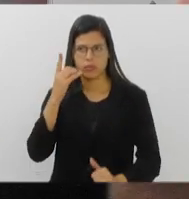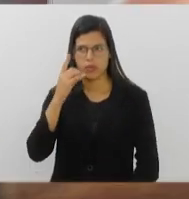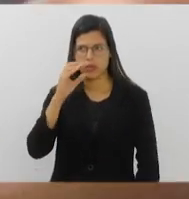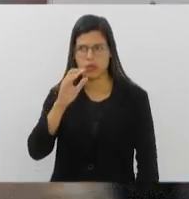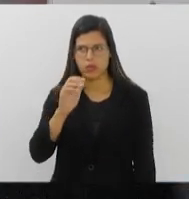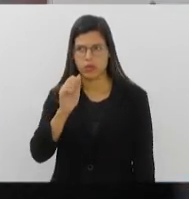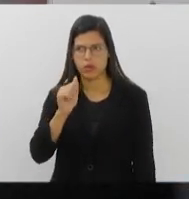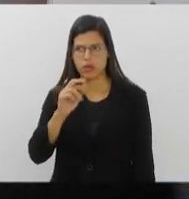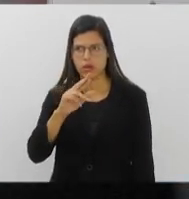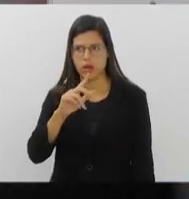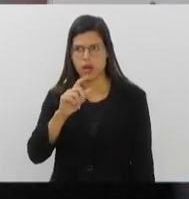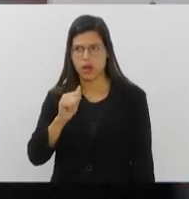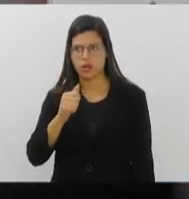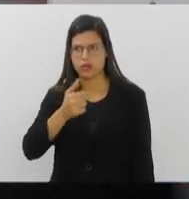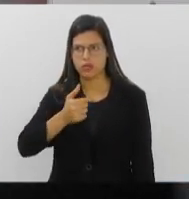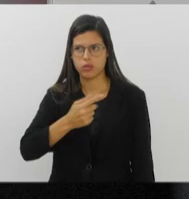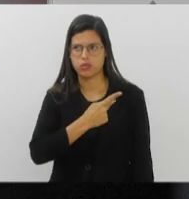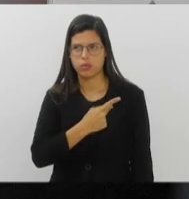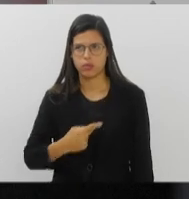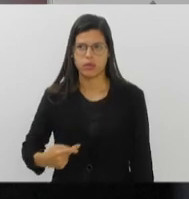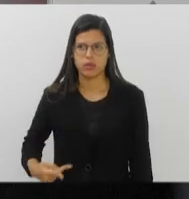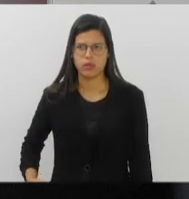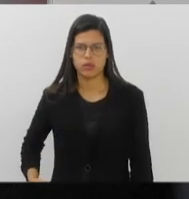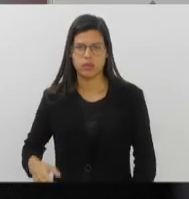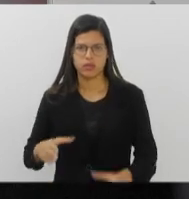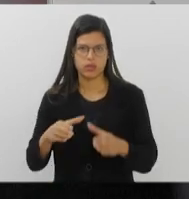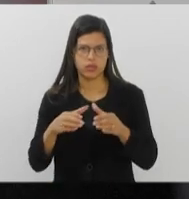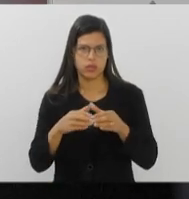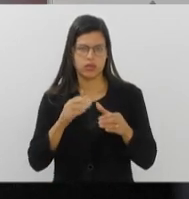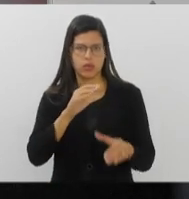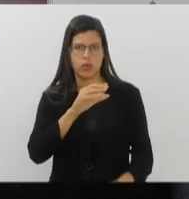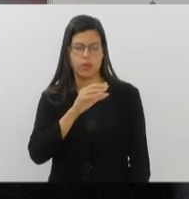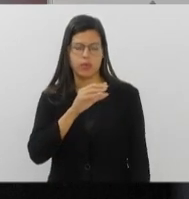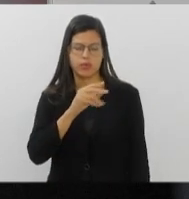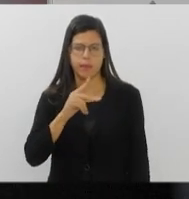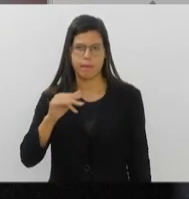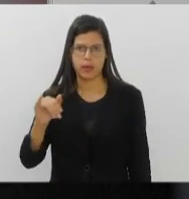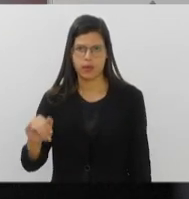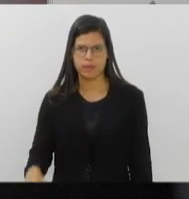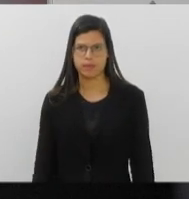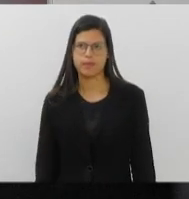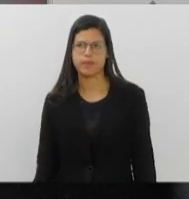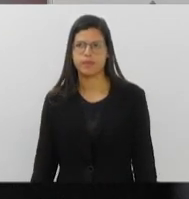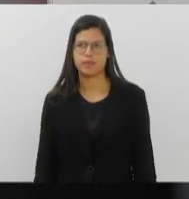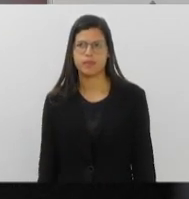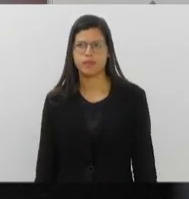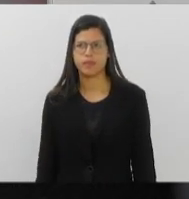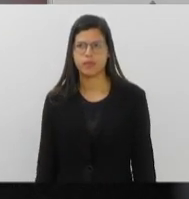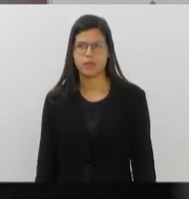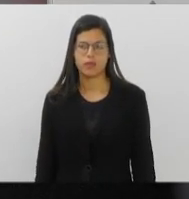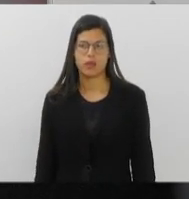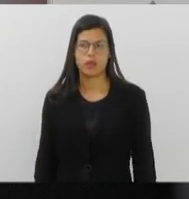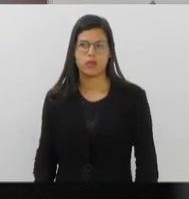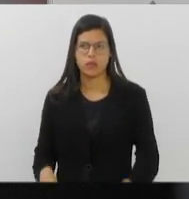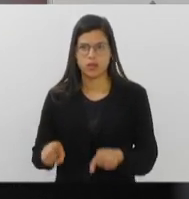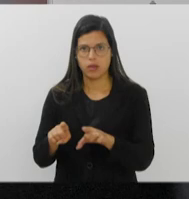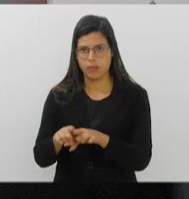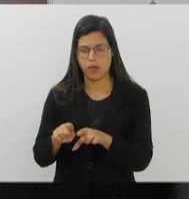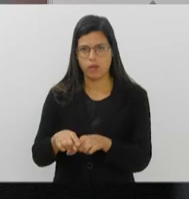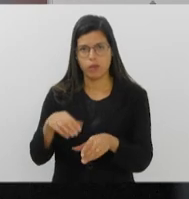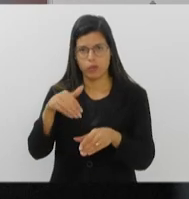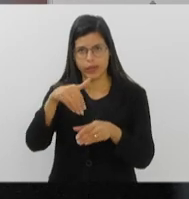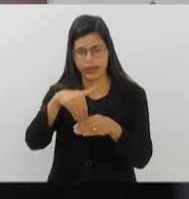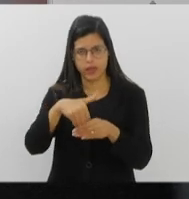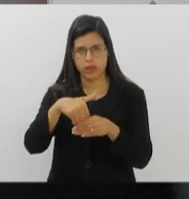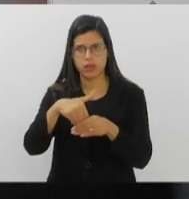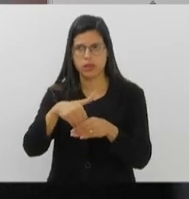Machado, vice-presidente eleita desta Comissão Parlamentar de Inquérito. Na sequência, precisamos votar, então,